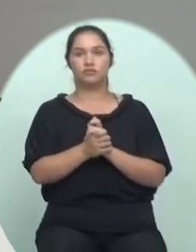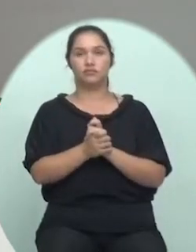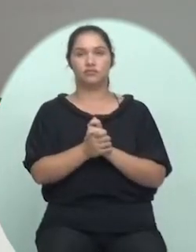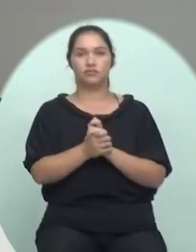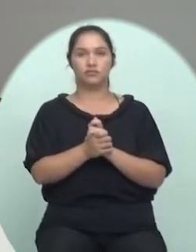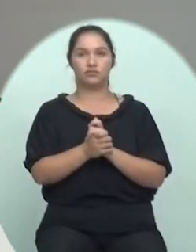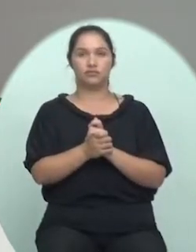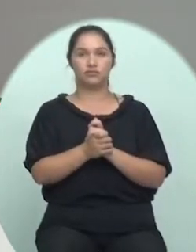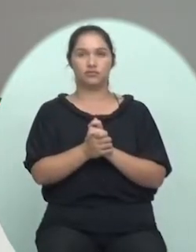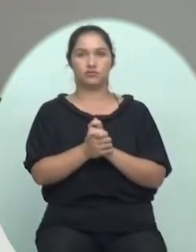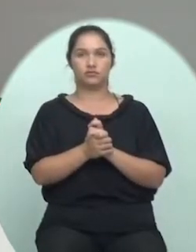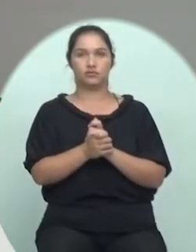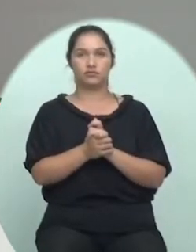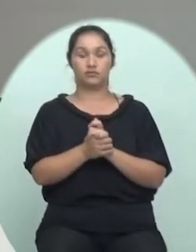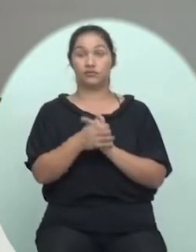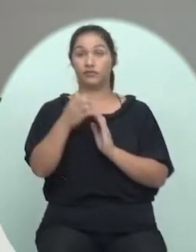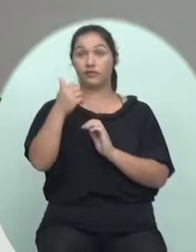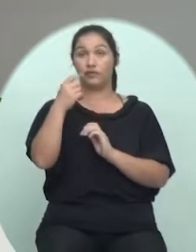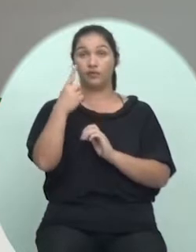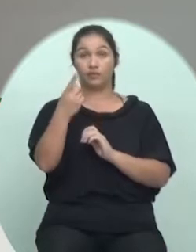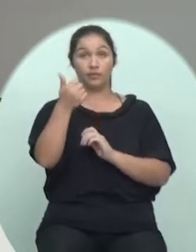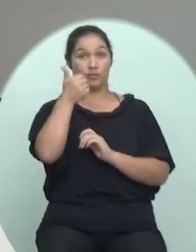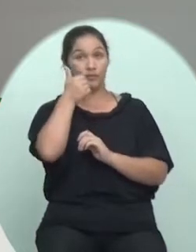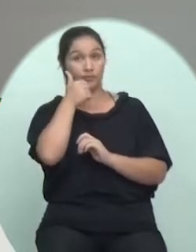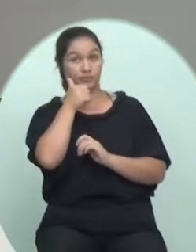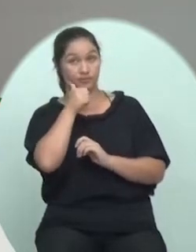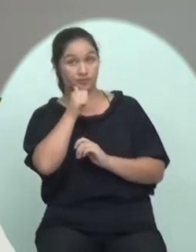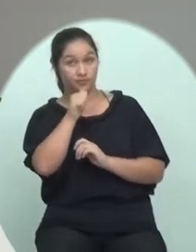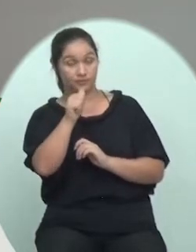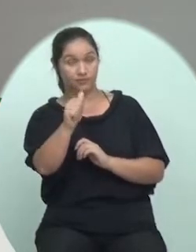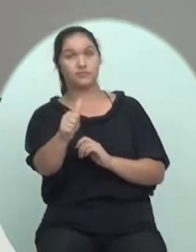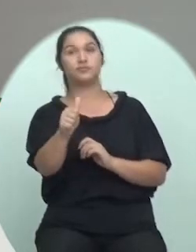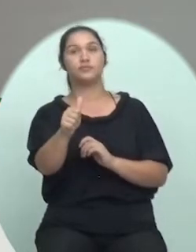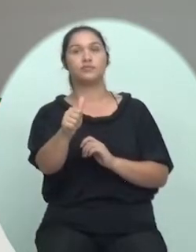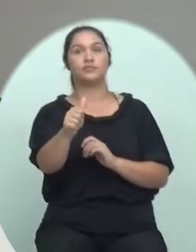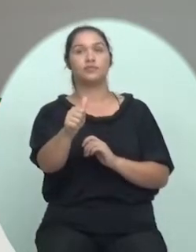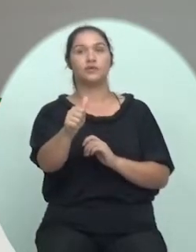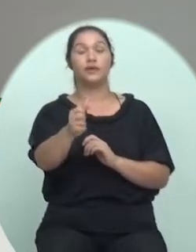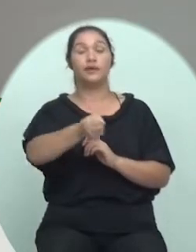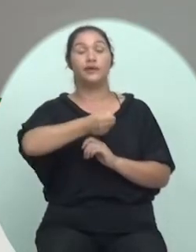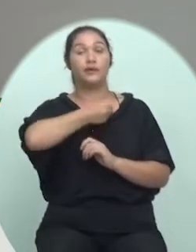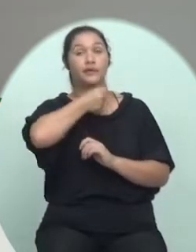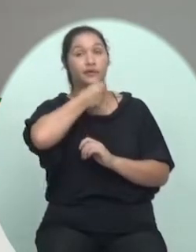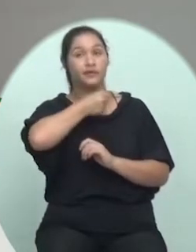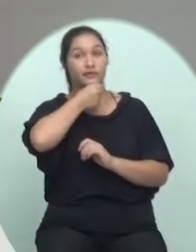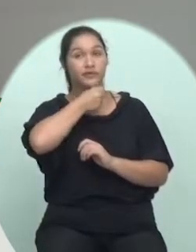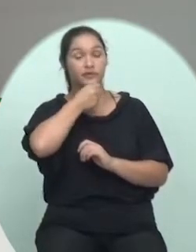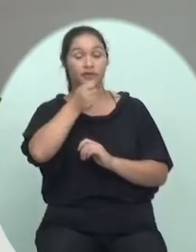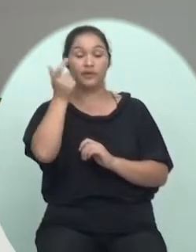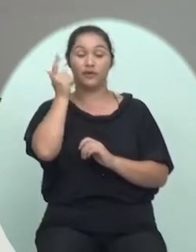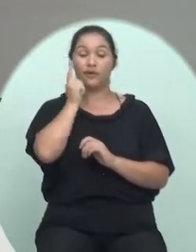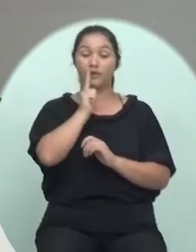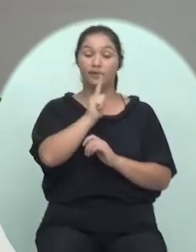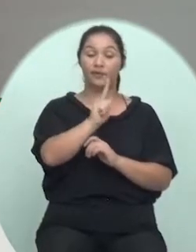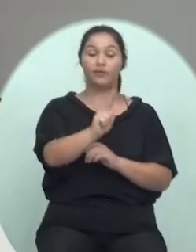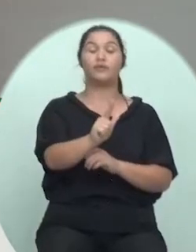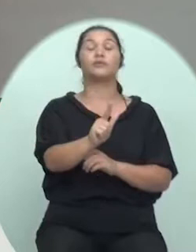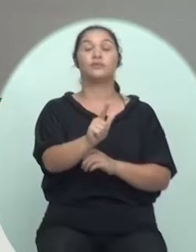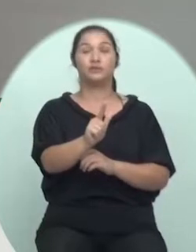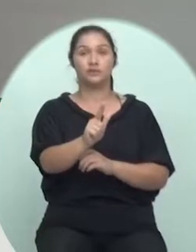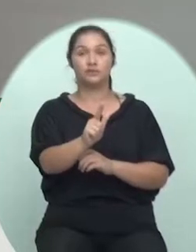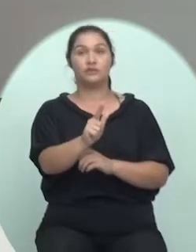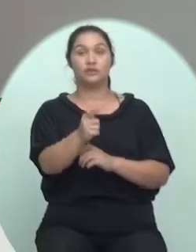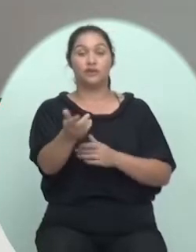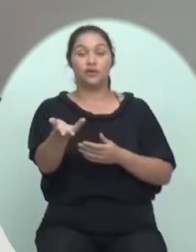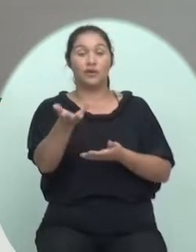um retorno no neuro de uma senhora, depois de 3 anos, foi atendida no dia de ontem, então fez aniversário aí, 3 anos